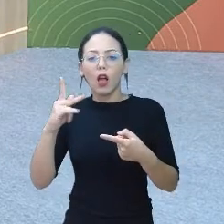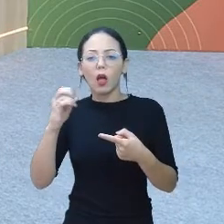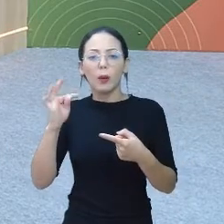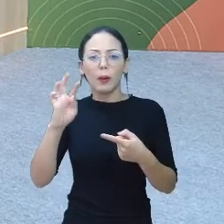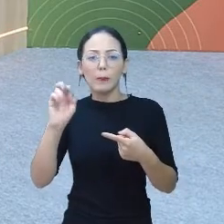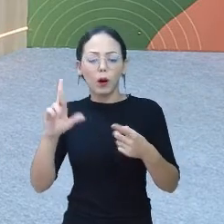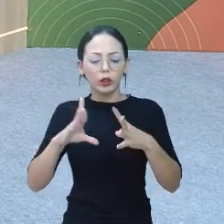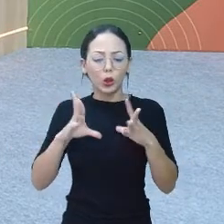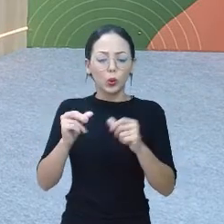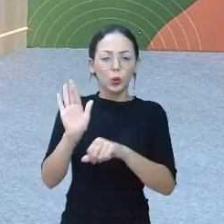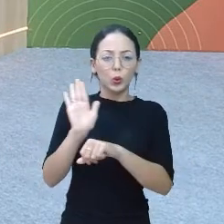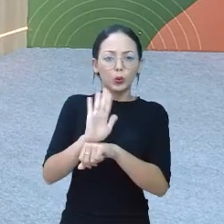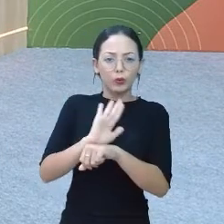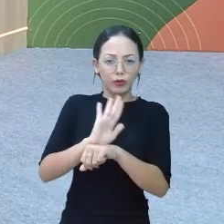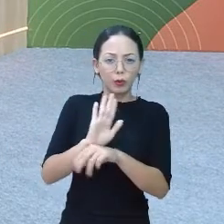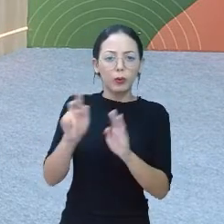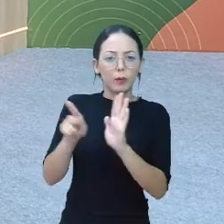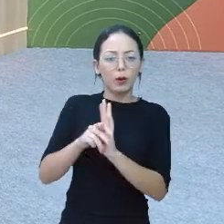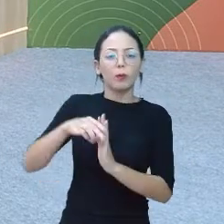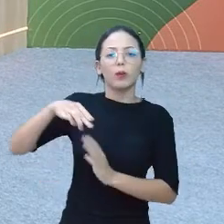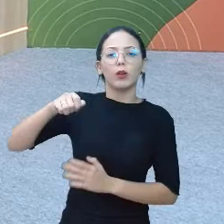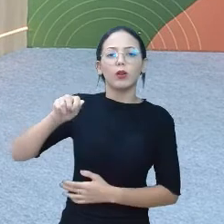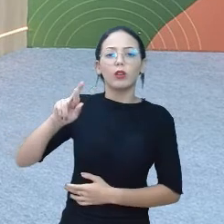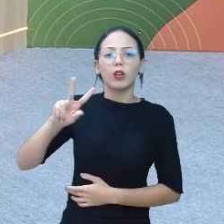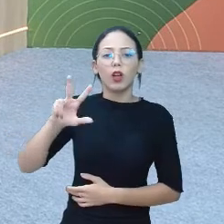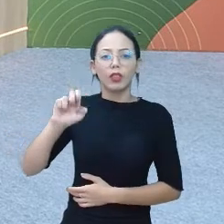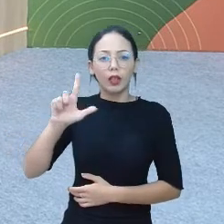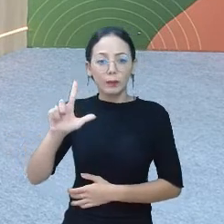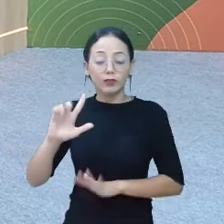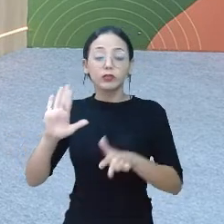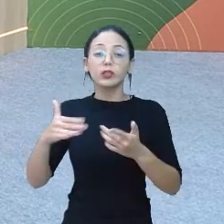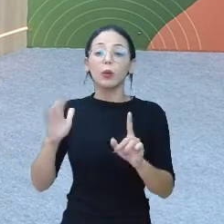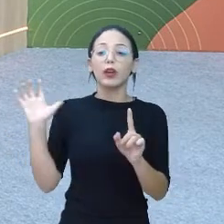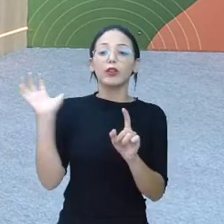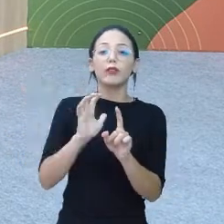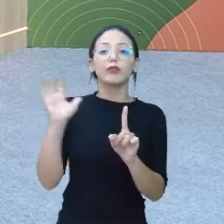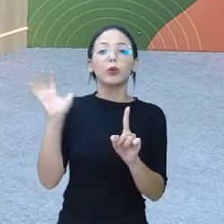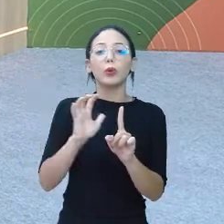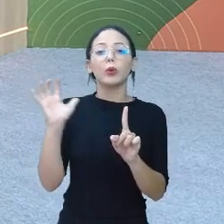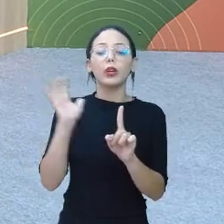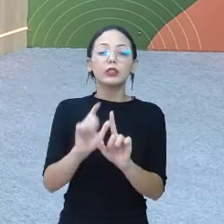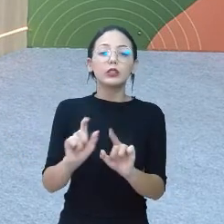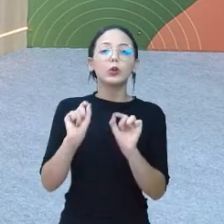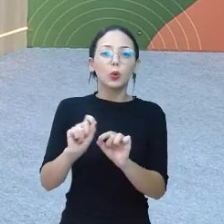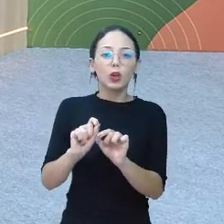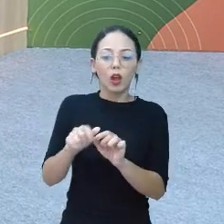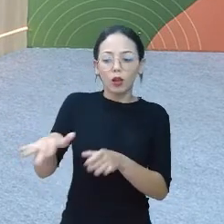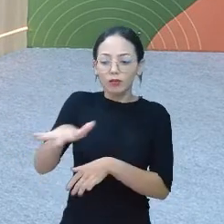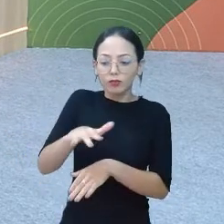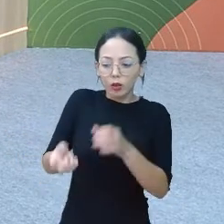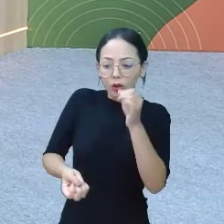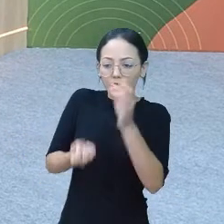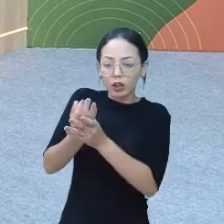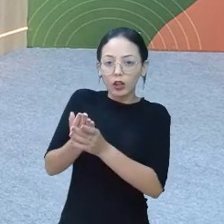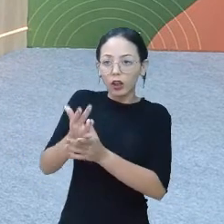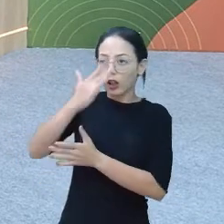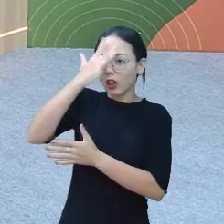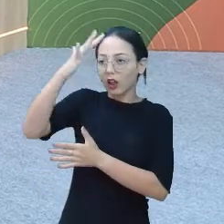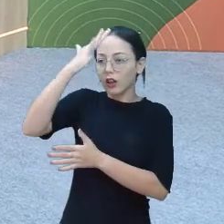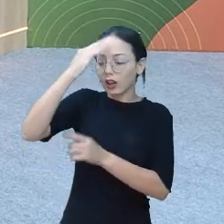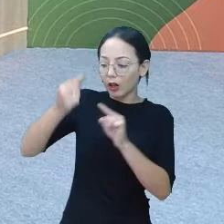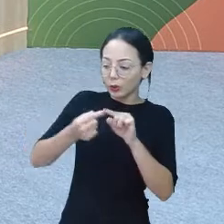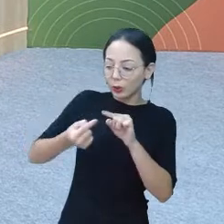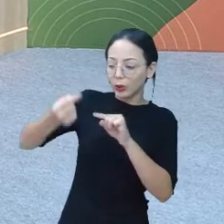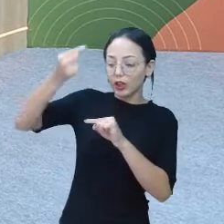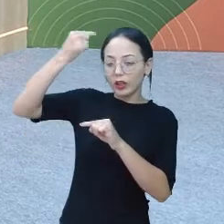esses filmes de heróis da Marvel. Então, tudo isso é uma influência de um universo fantástico que foi criado lá atrás. E Alice no